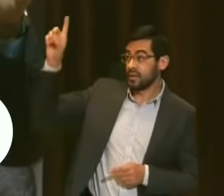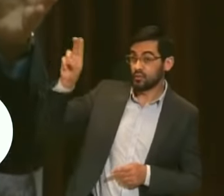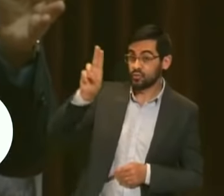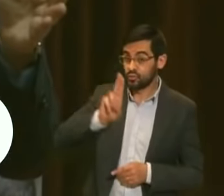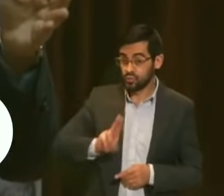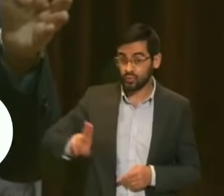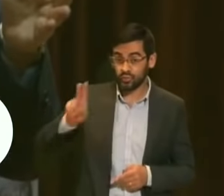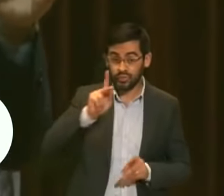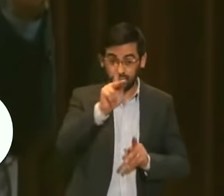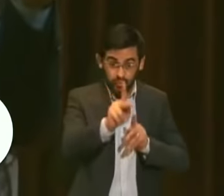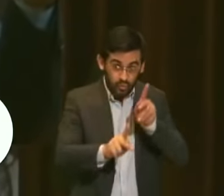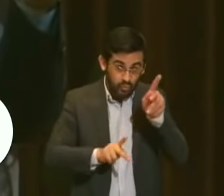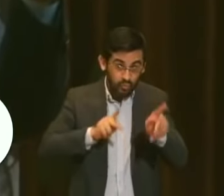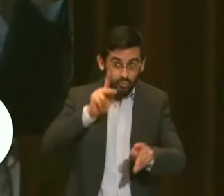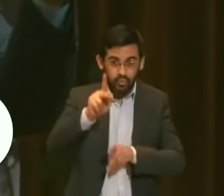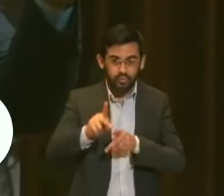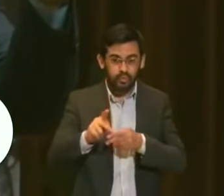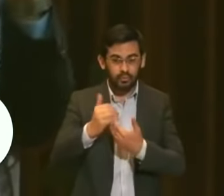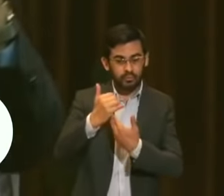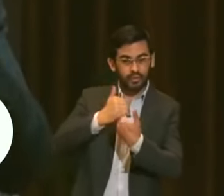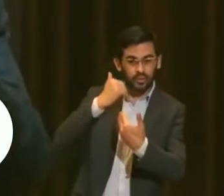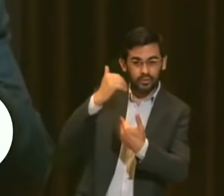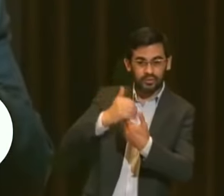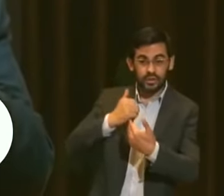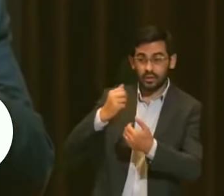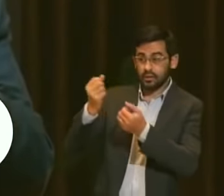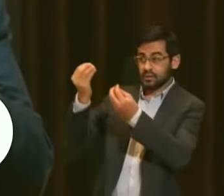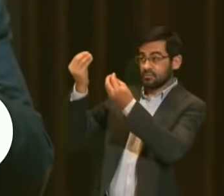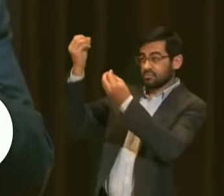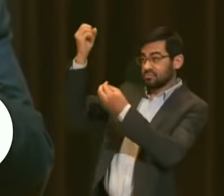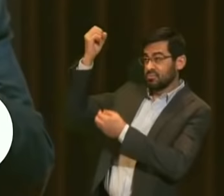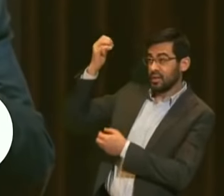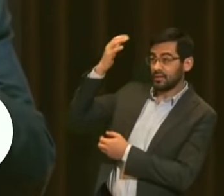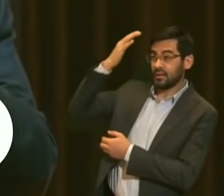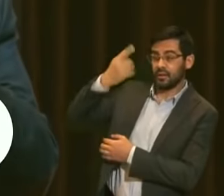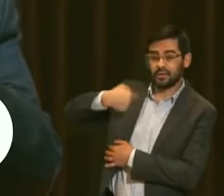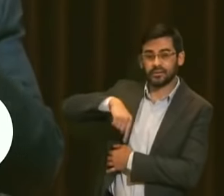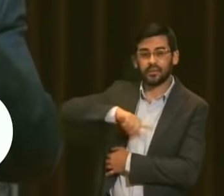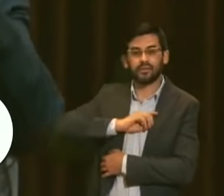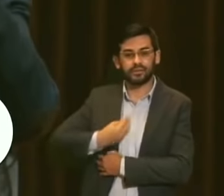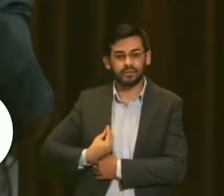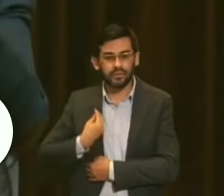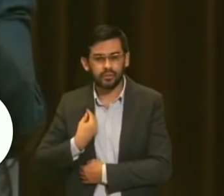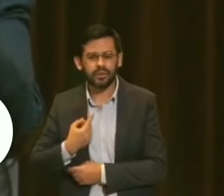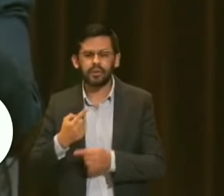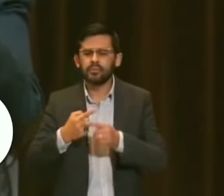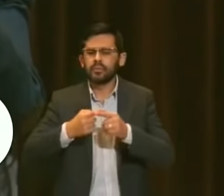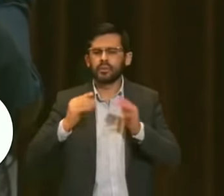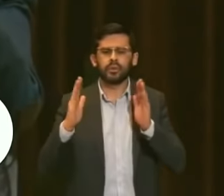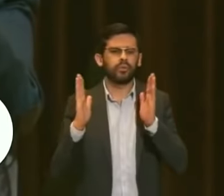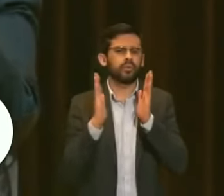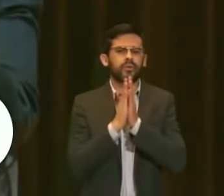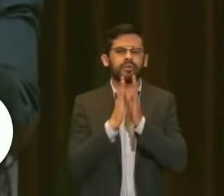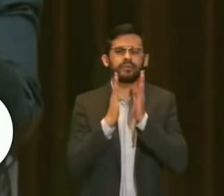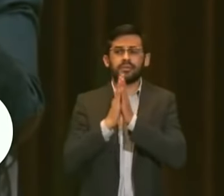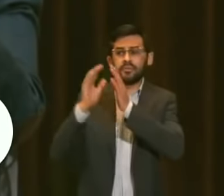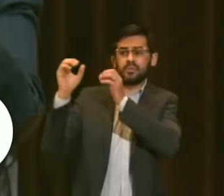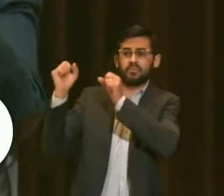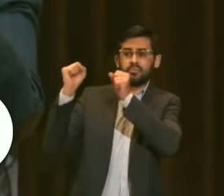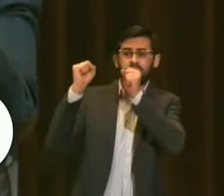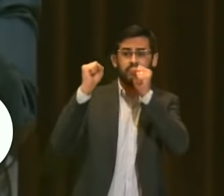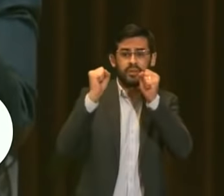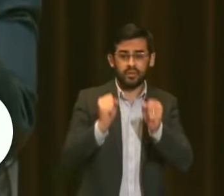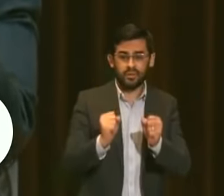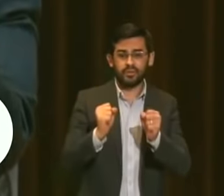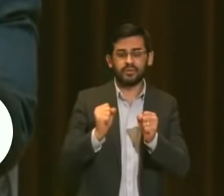povo dele para ministrar graça na nossa vida. Porque a oração é poderosa